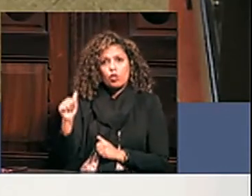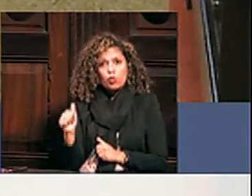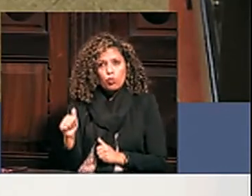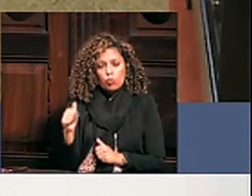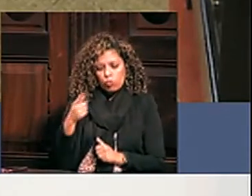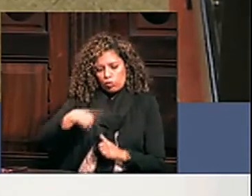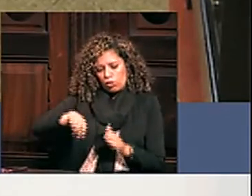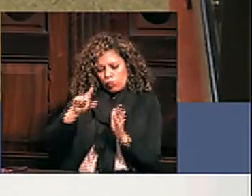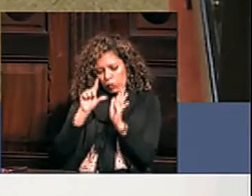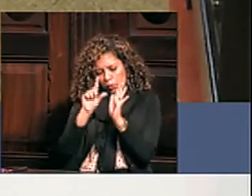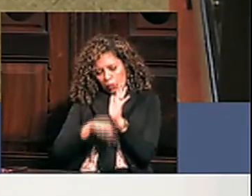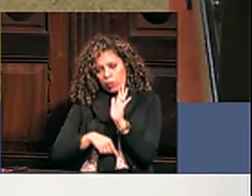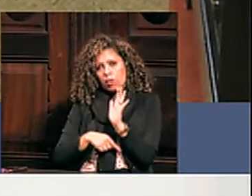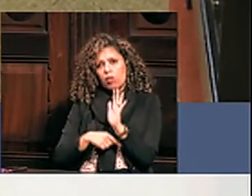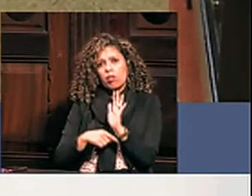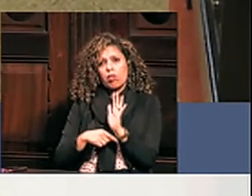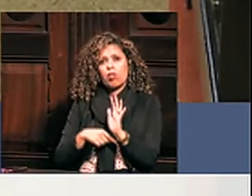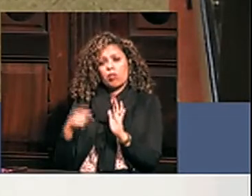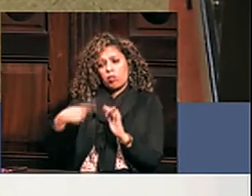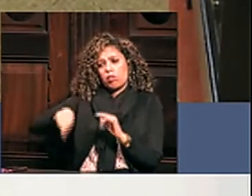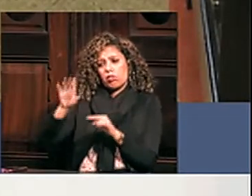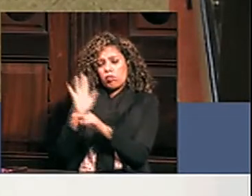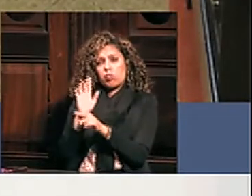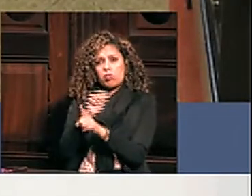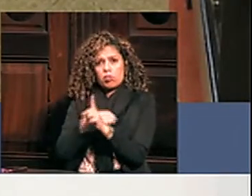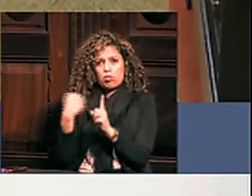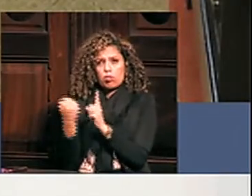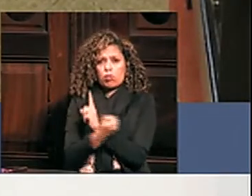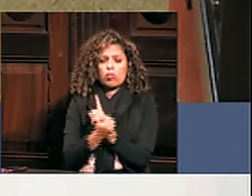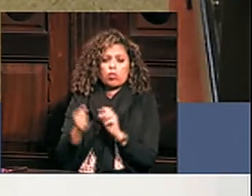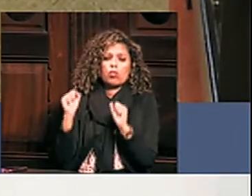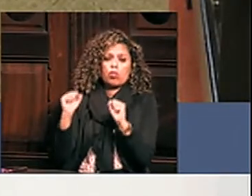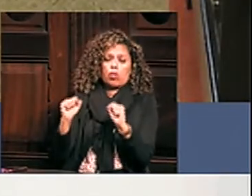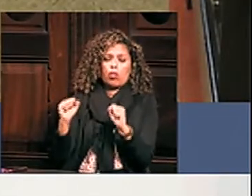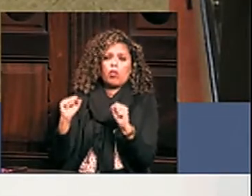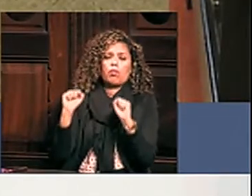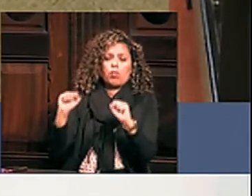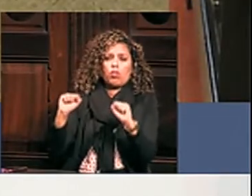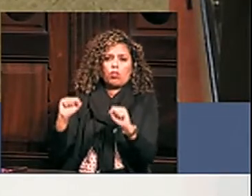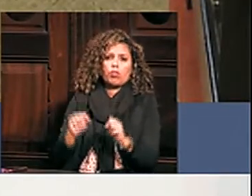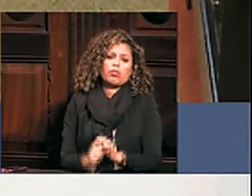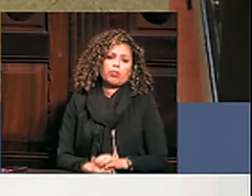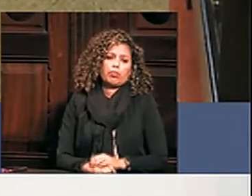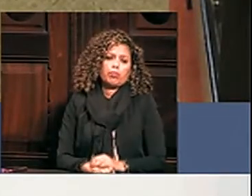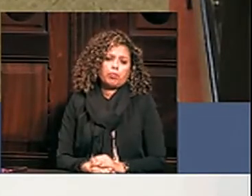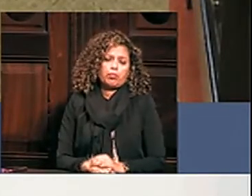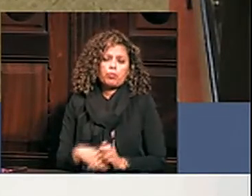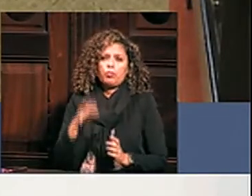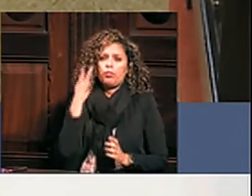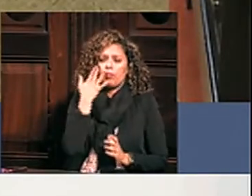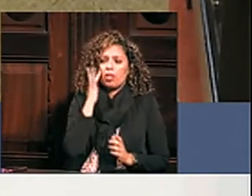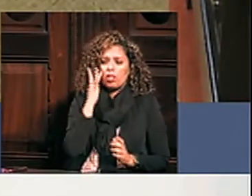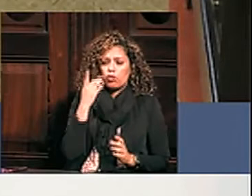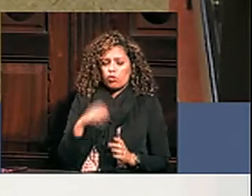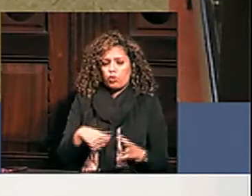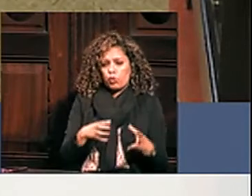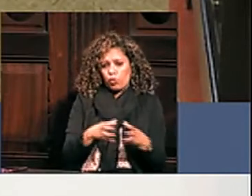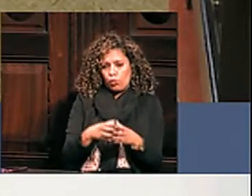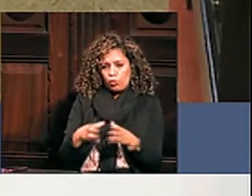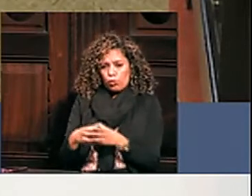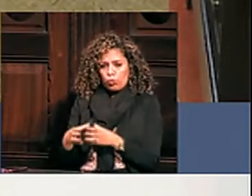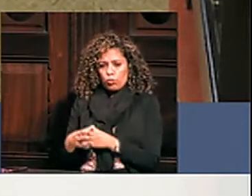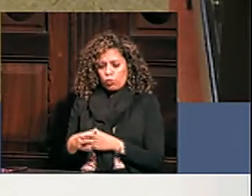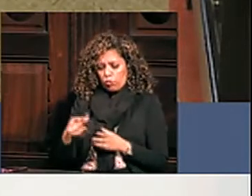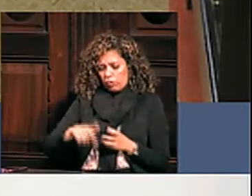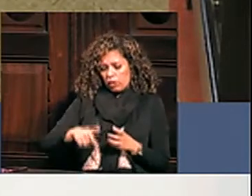gente pode resolver, inclusive, mais rápido. Então eu acho que, no conjunto, essa